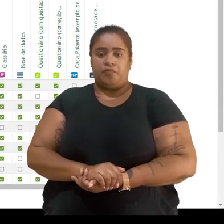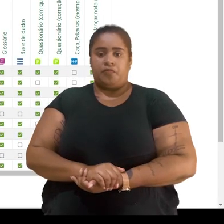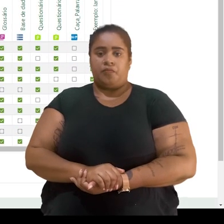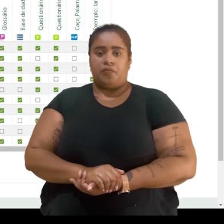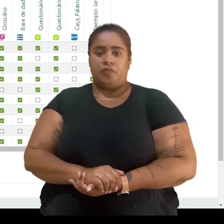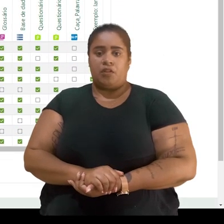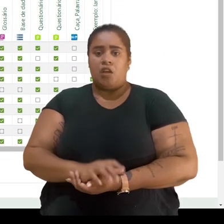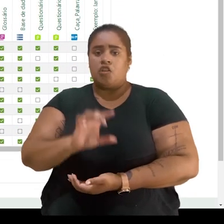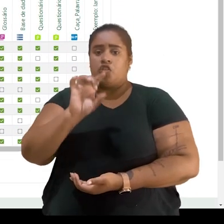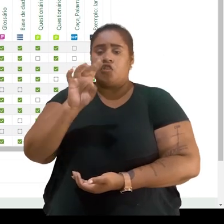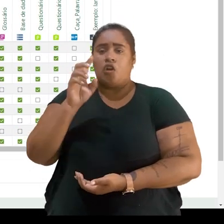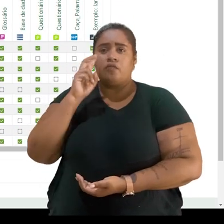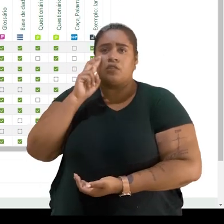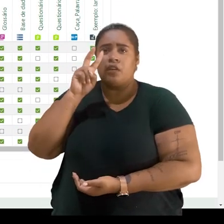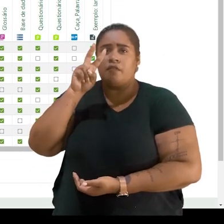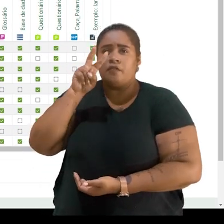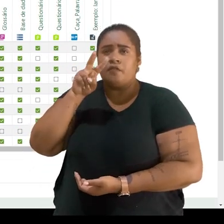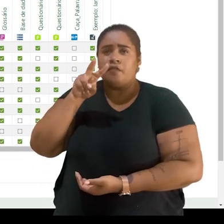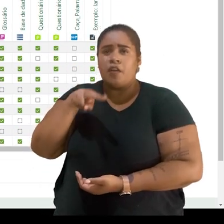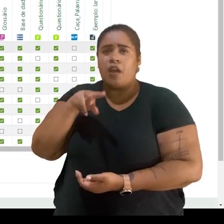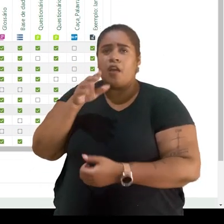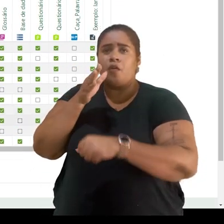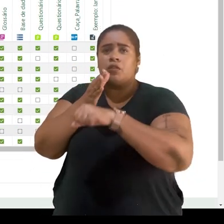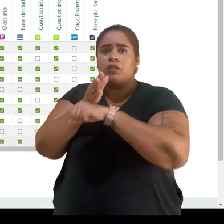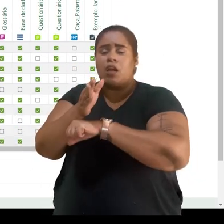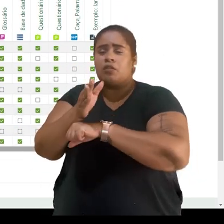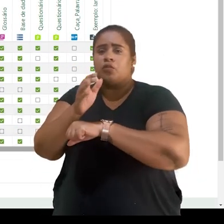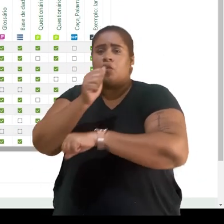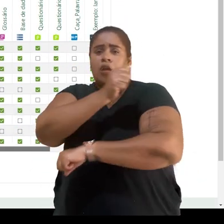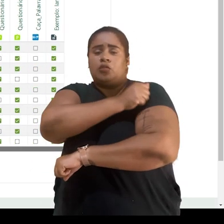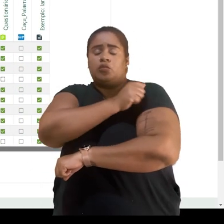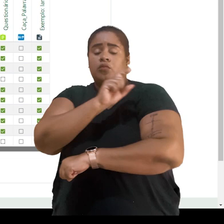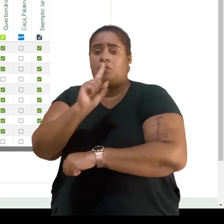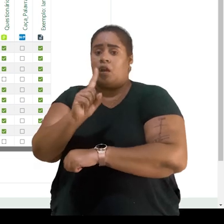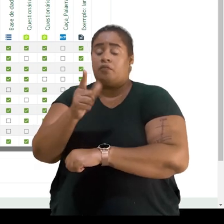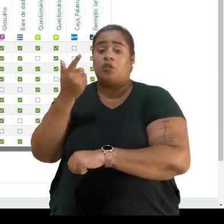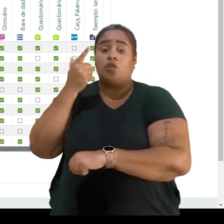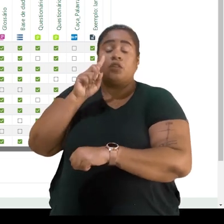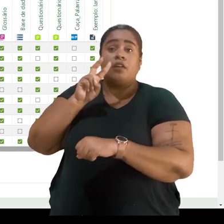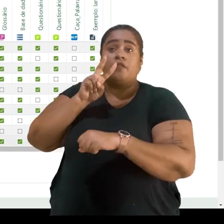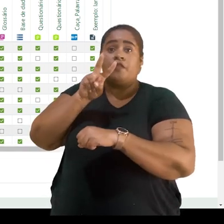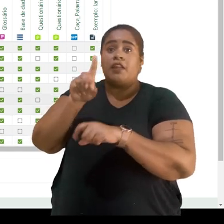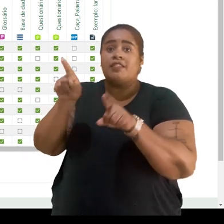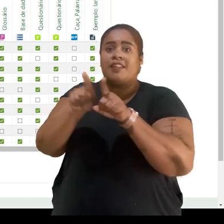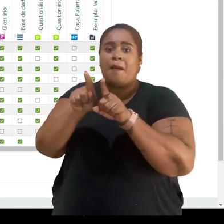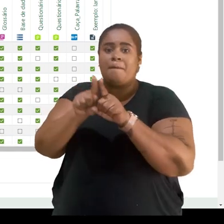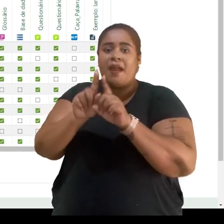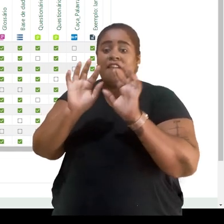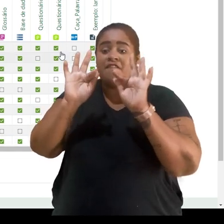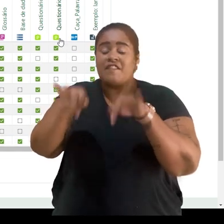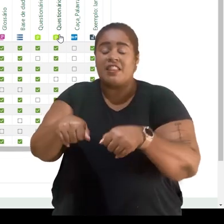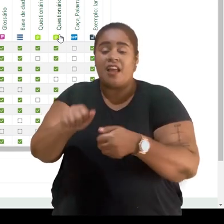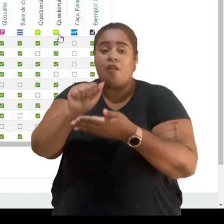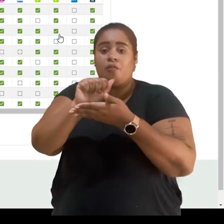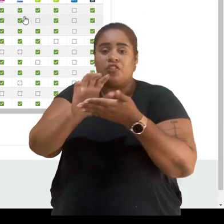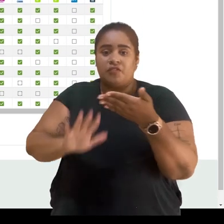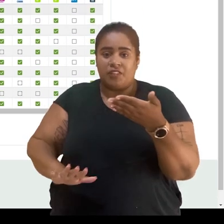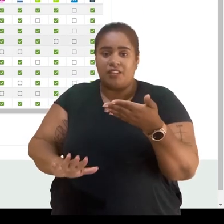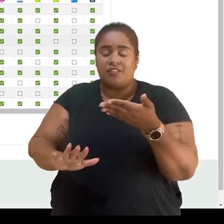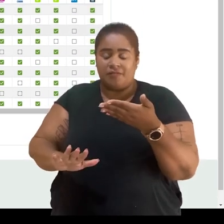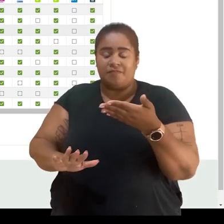aqui ao invés de apenas verificar o acesso do aluno você tem acesso